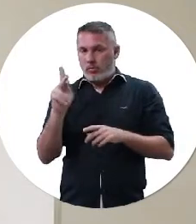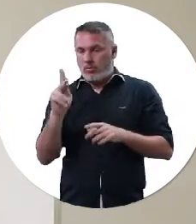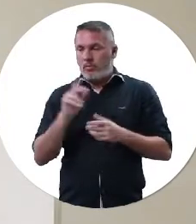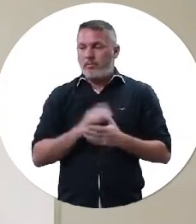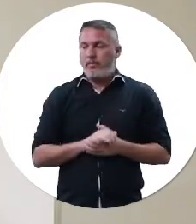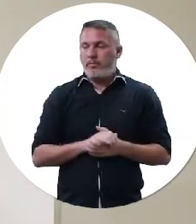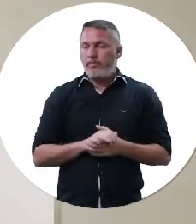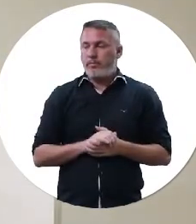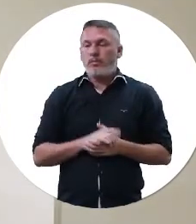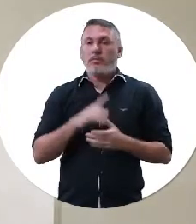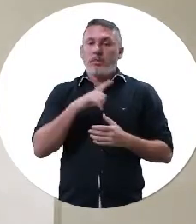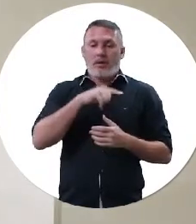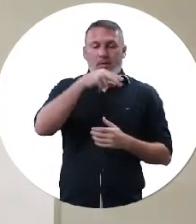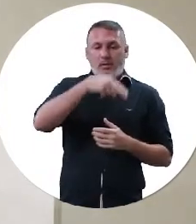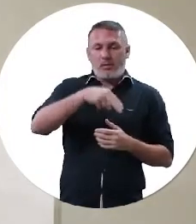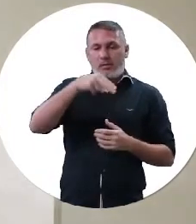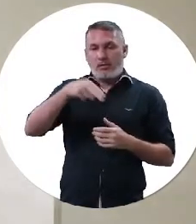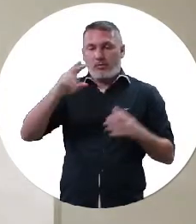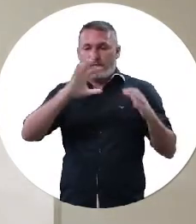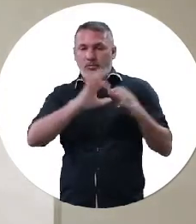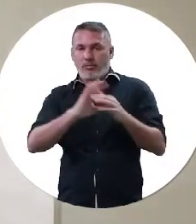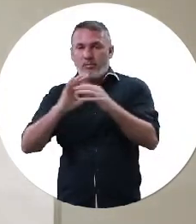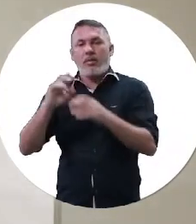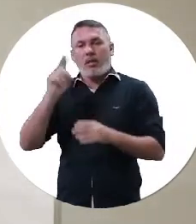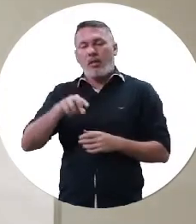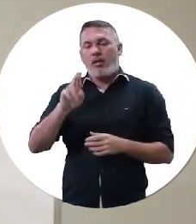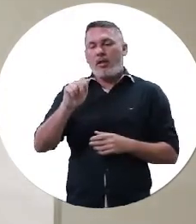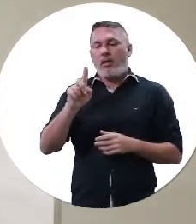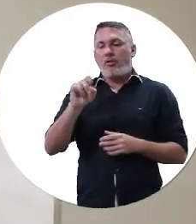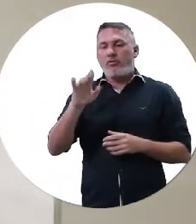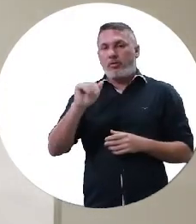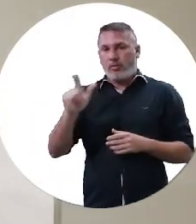Radical com 3 carbonos, propil, certo?